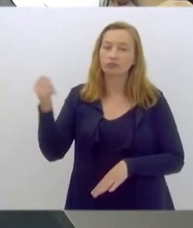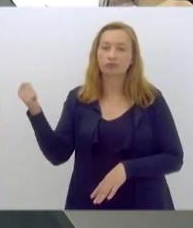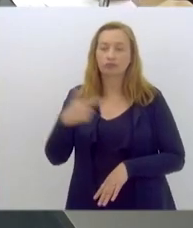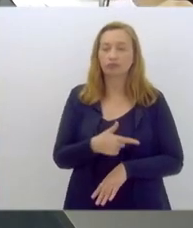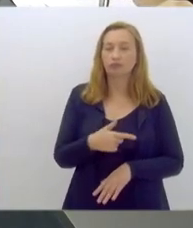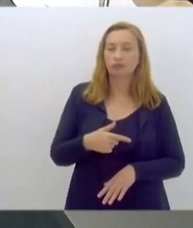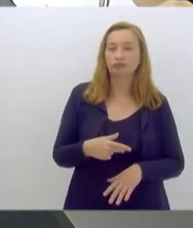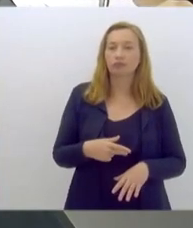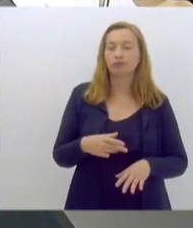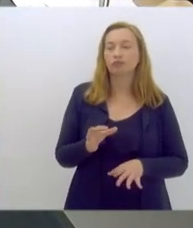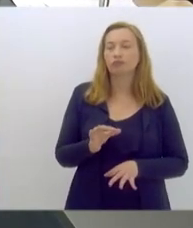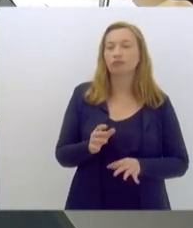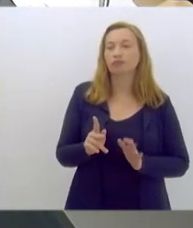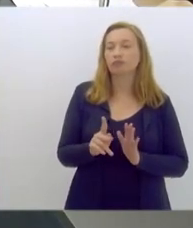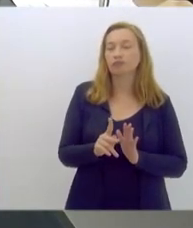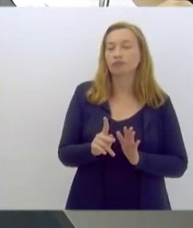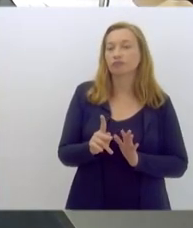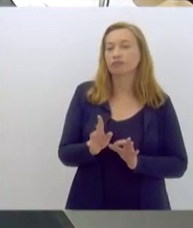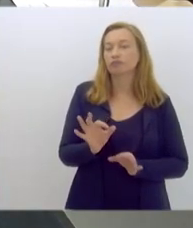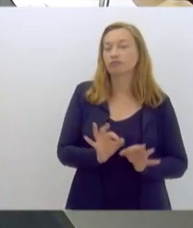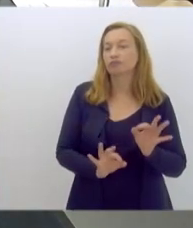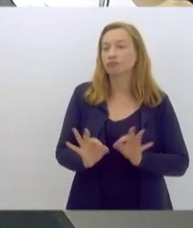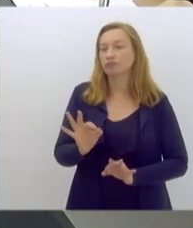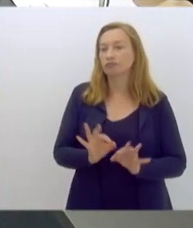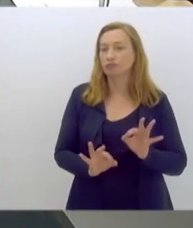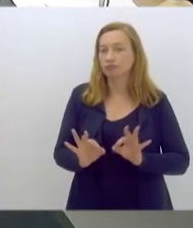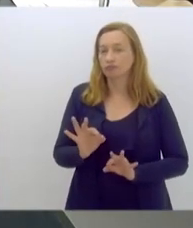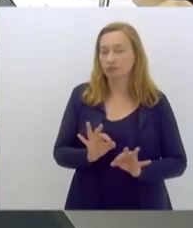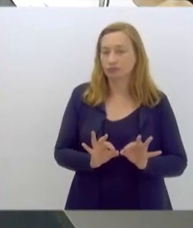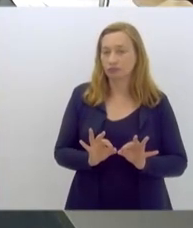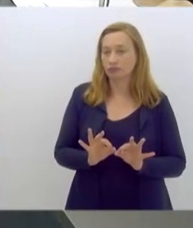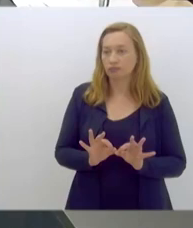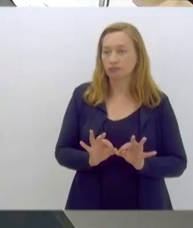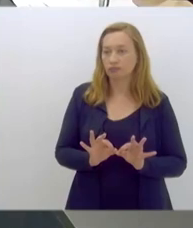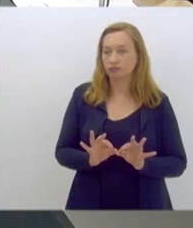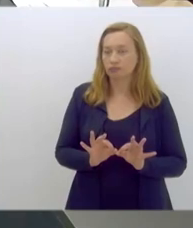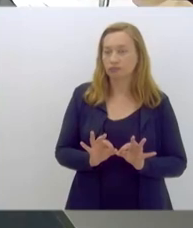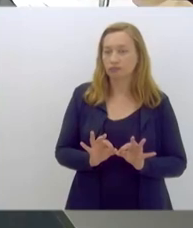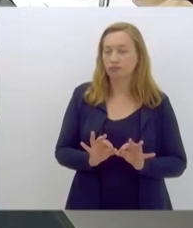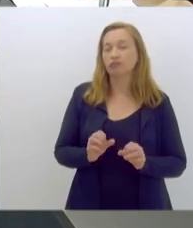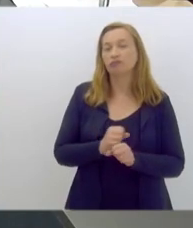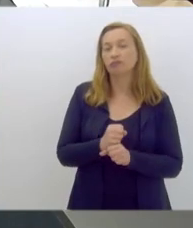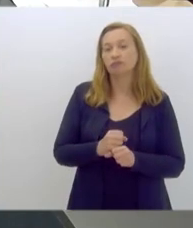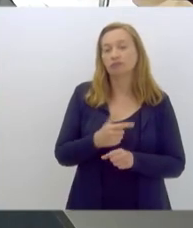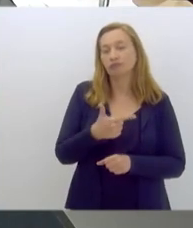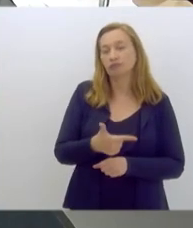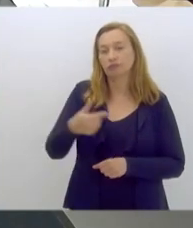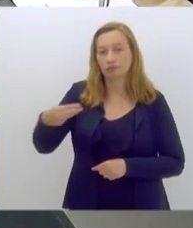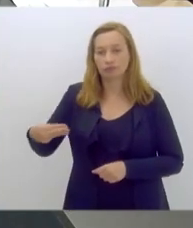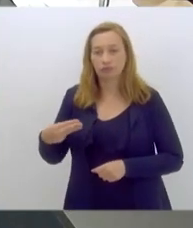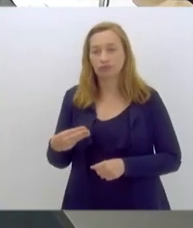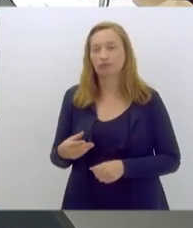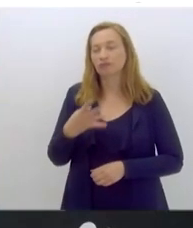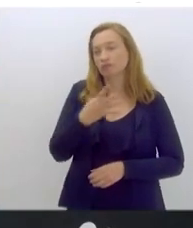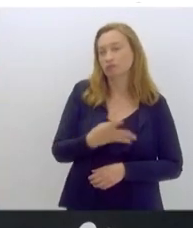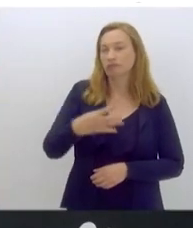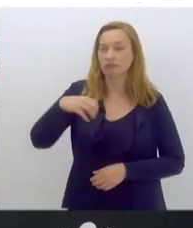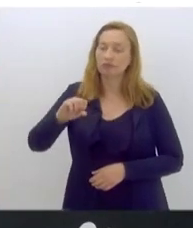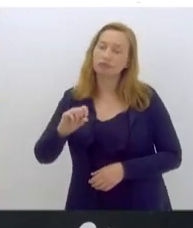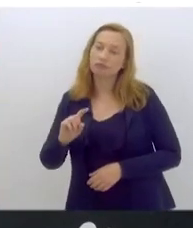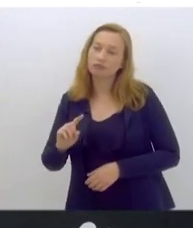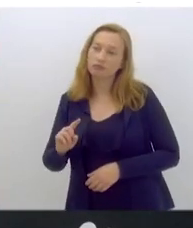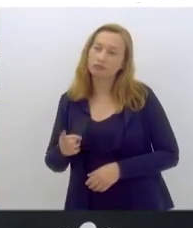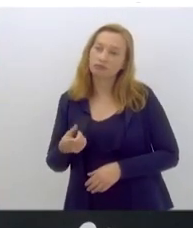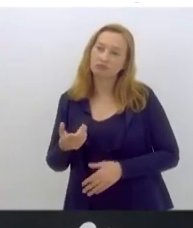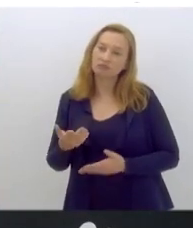para isso é MS em números redondos estava previsto 50 bilhões 49 um quebradinho